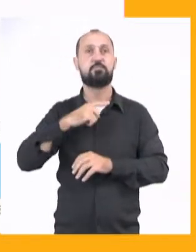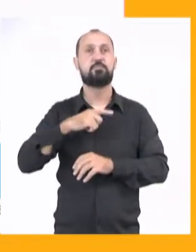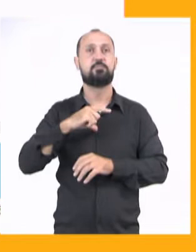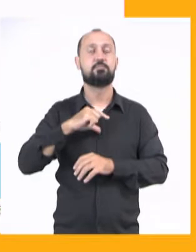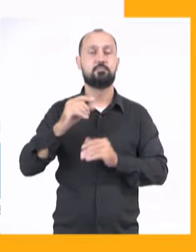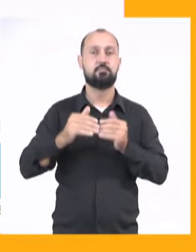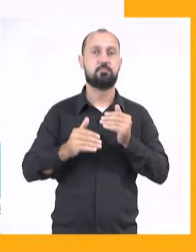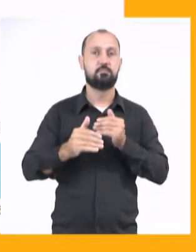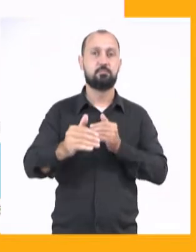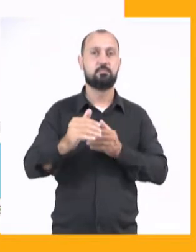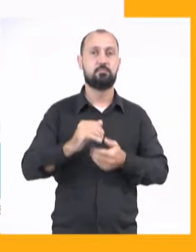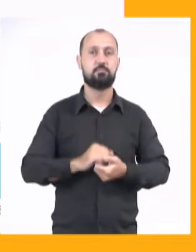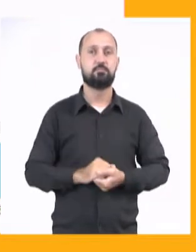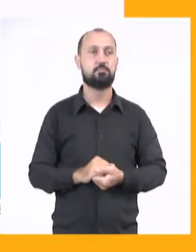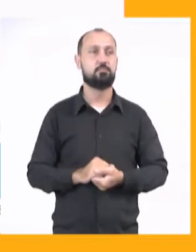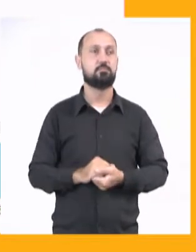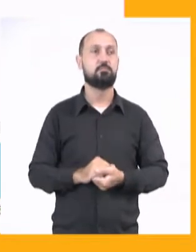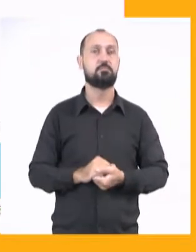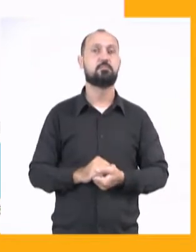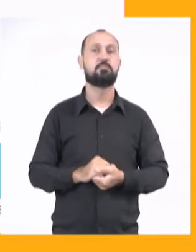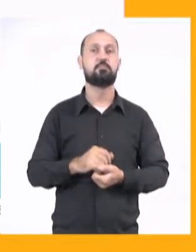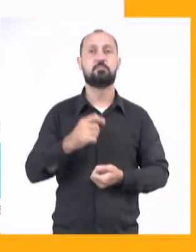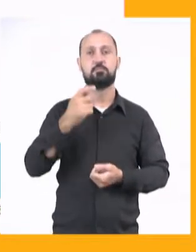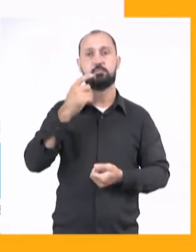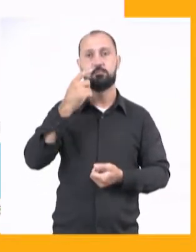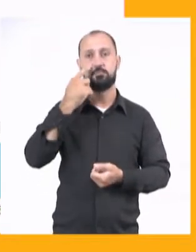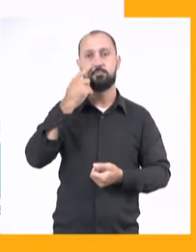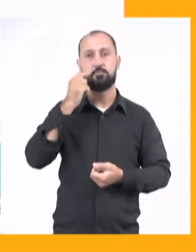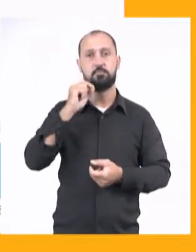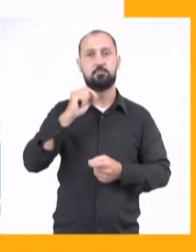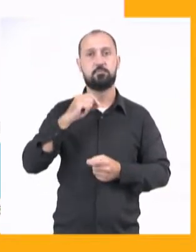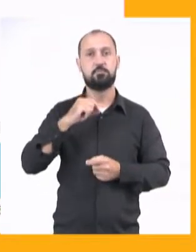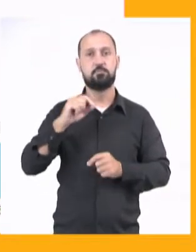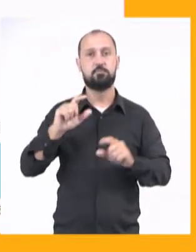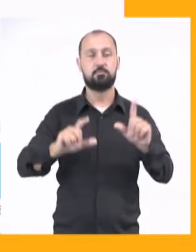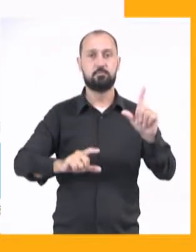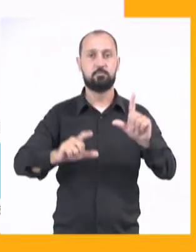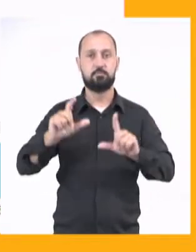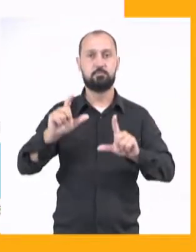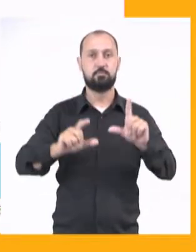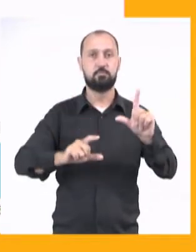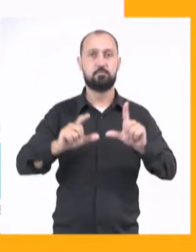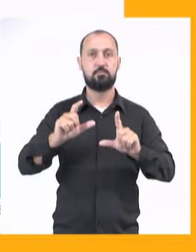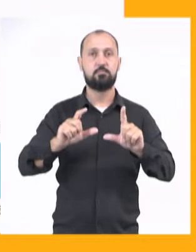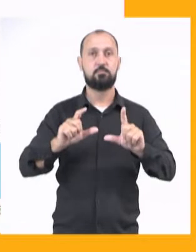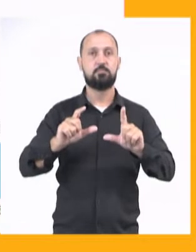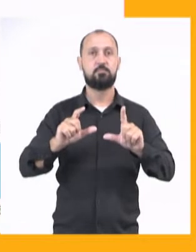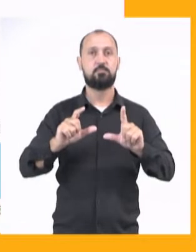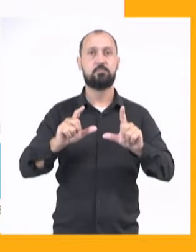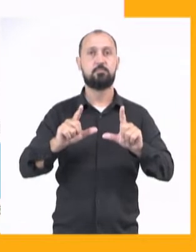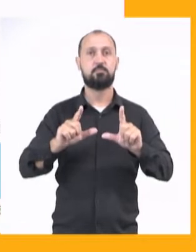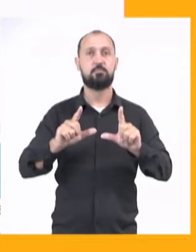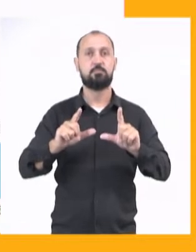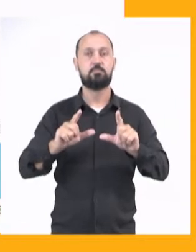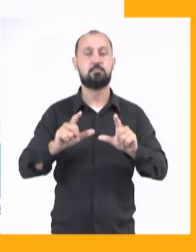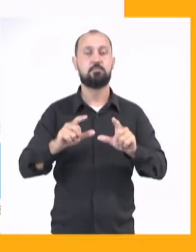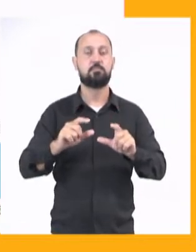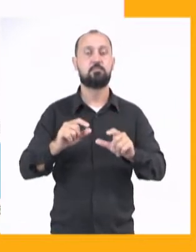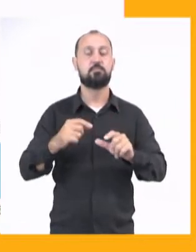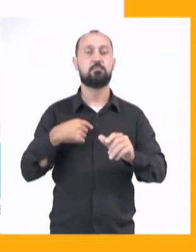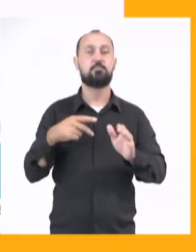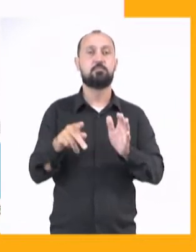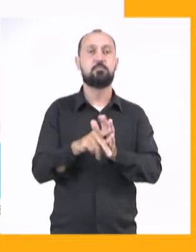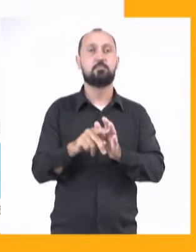aí o Fórum Brasileiro de São lançando esse ano dados estaduais, mas o que a gente tem aí, né, para a gente